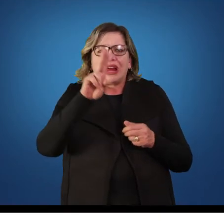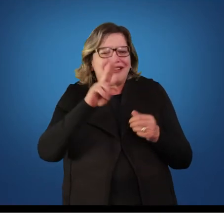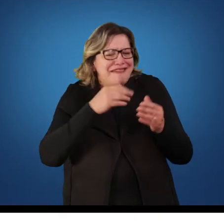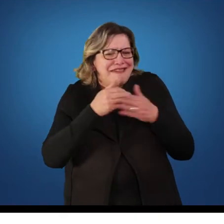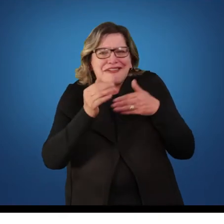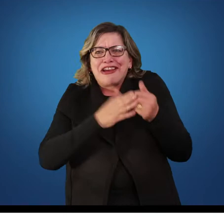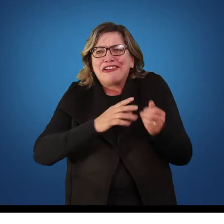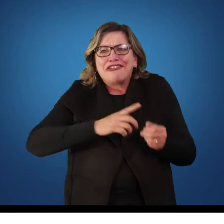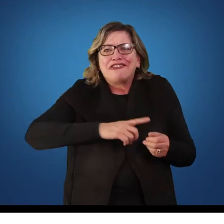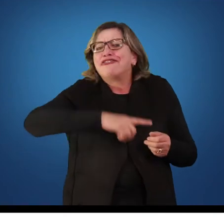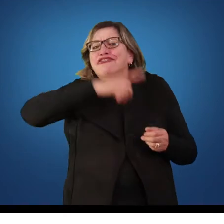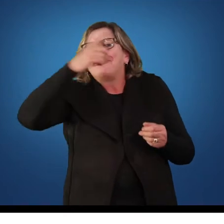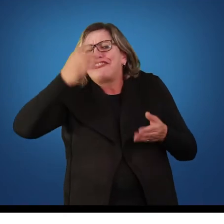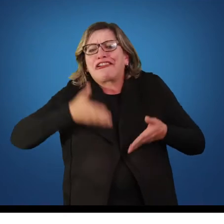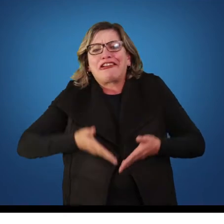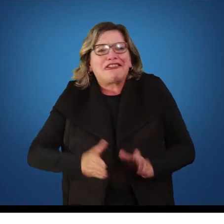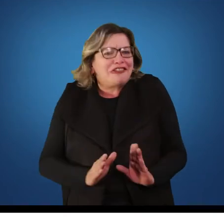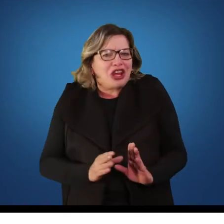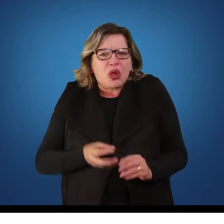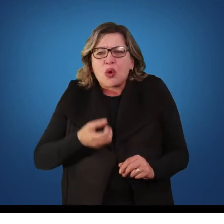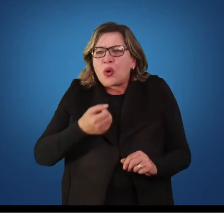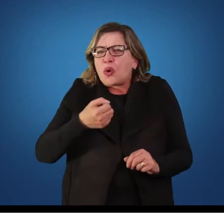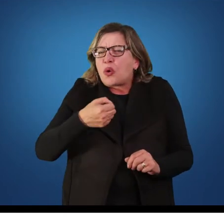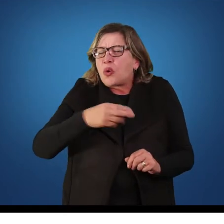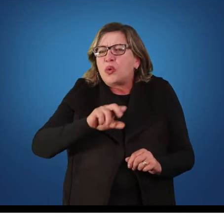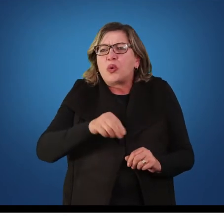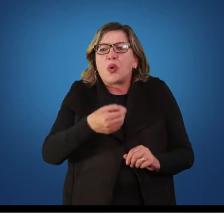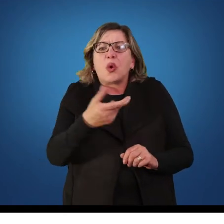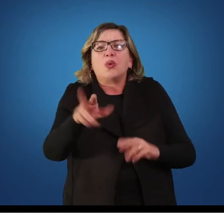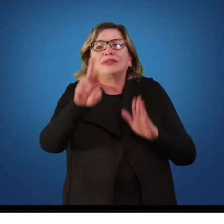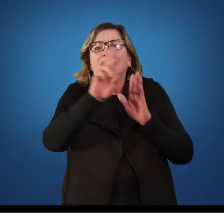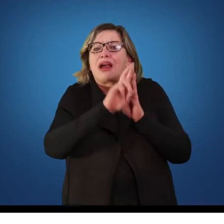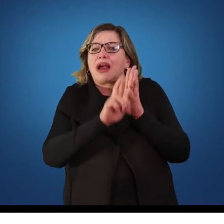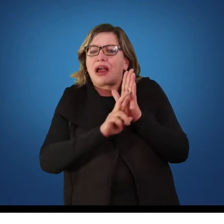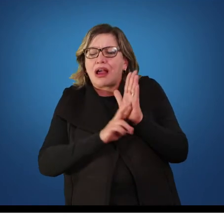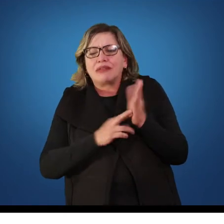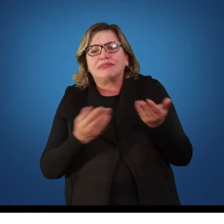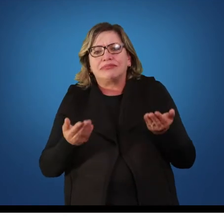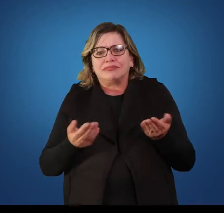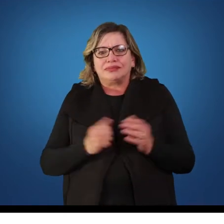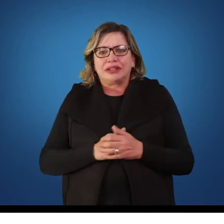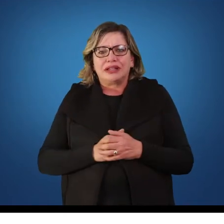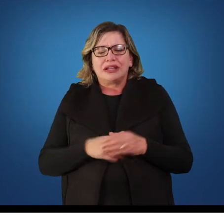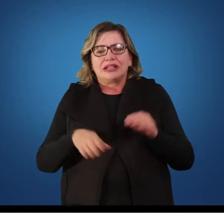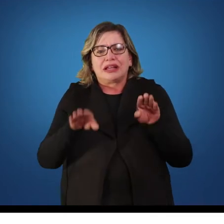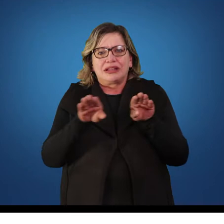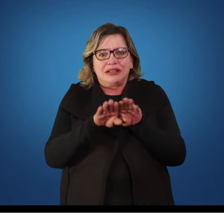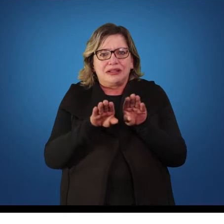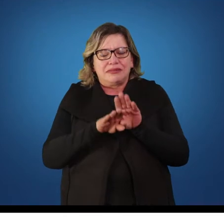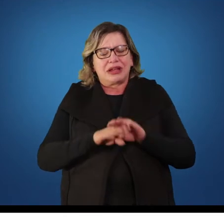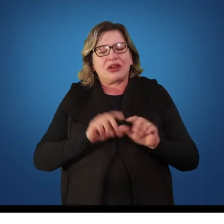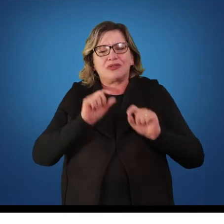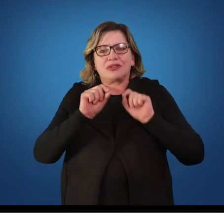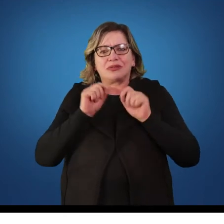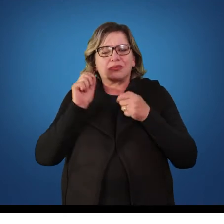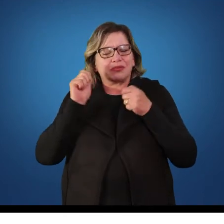elemento que você possa é democratizar isso tá outra coisa